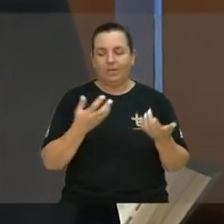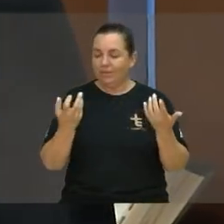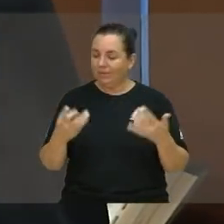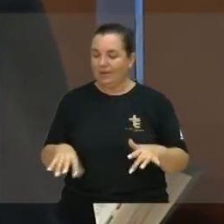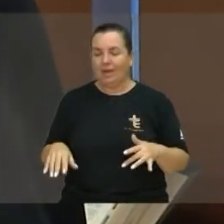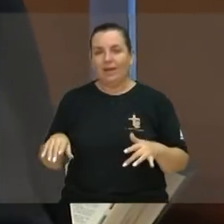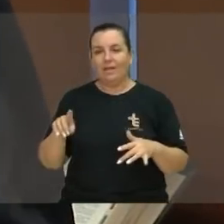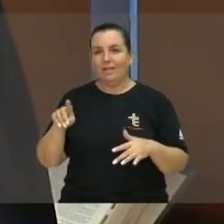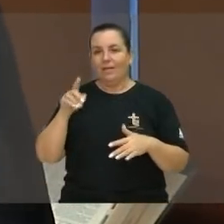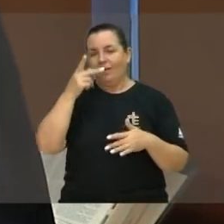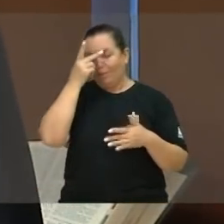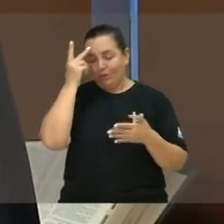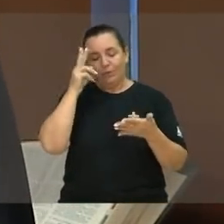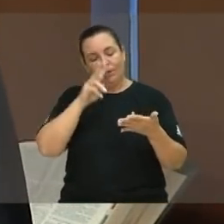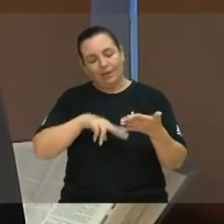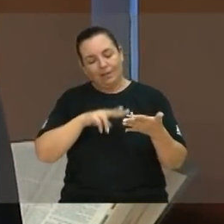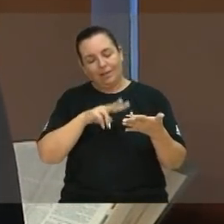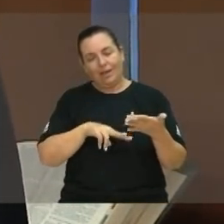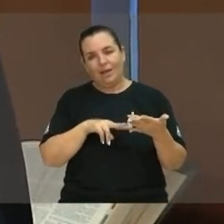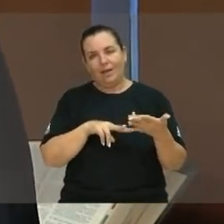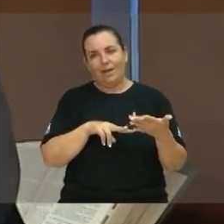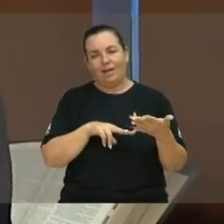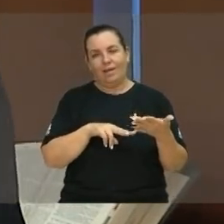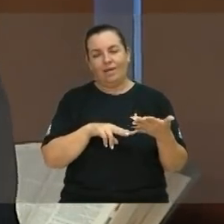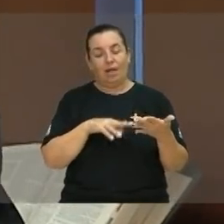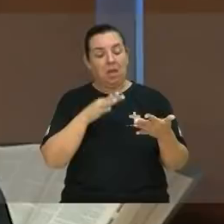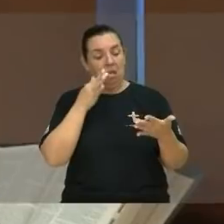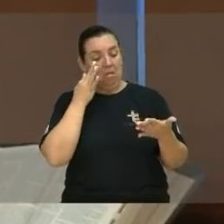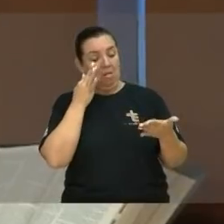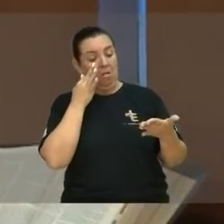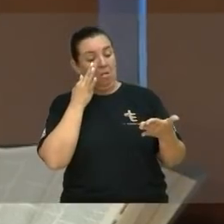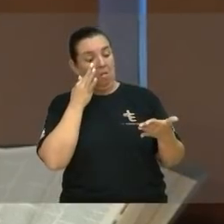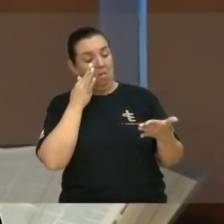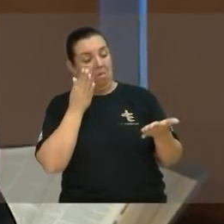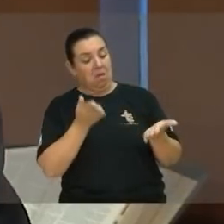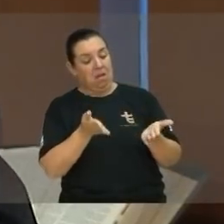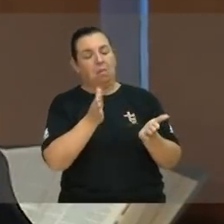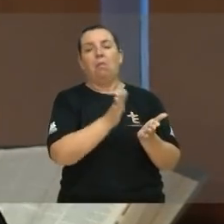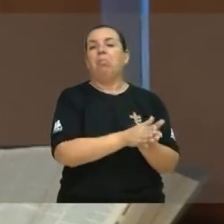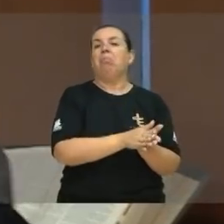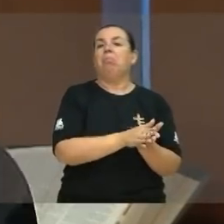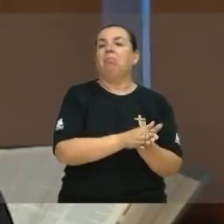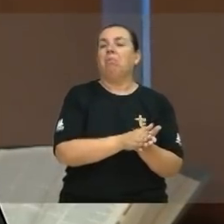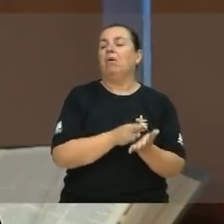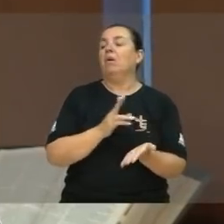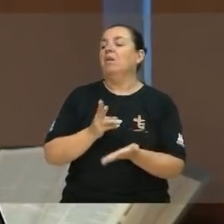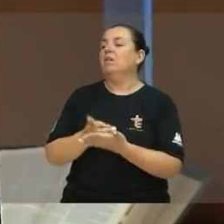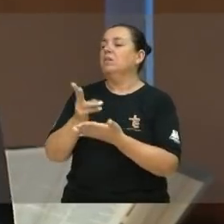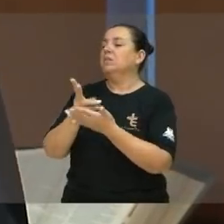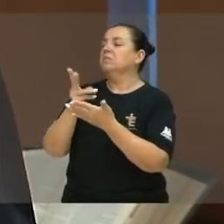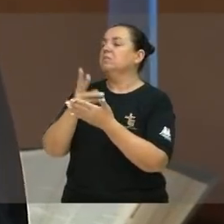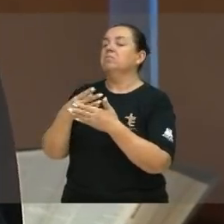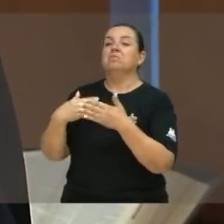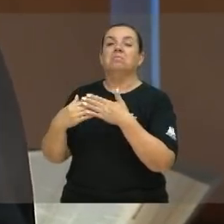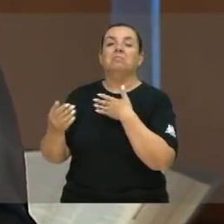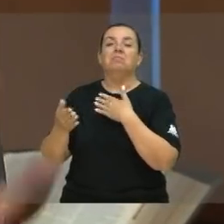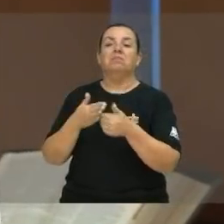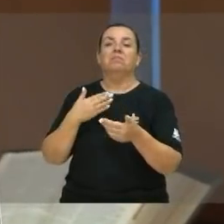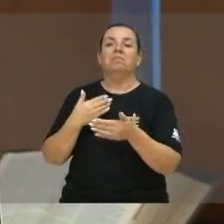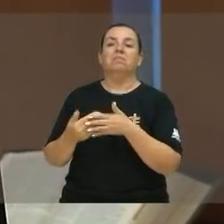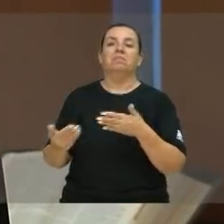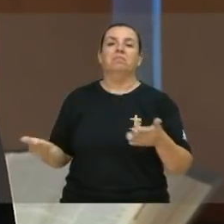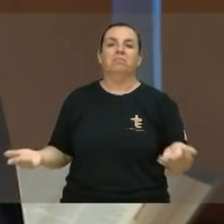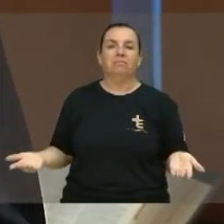o seu leitor leia admire sente a bíblia até uma próxima oportunidade